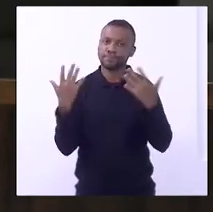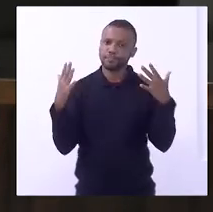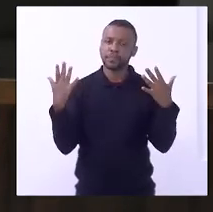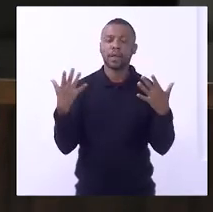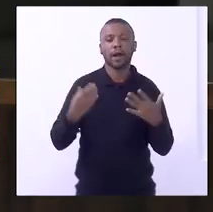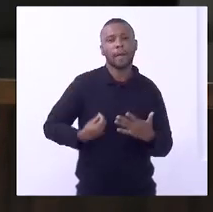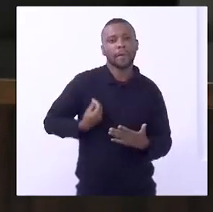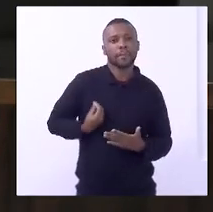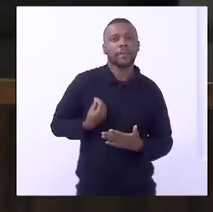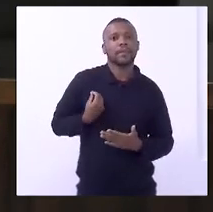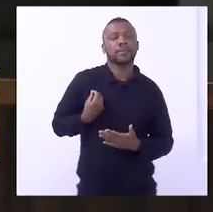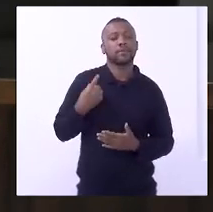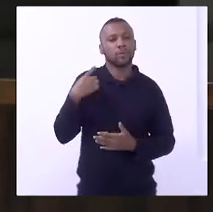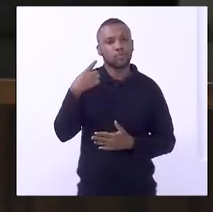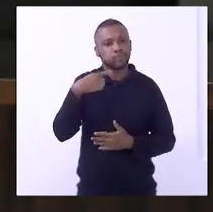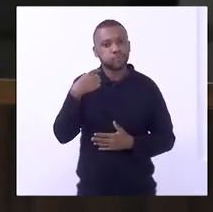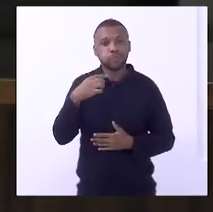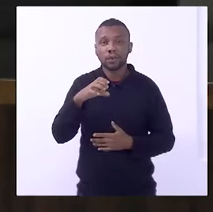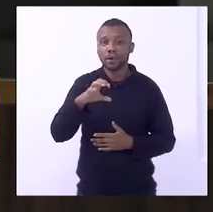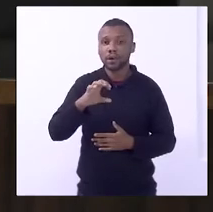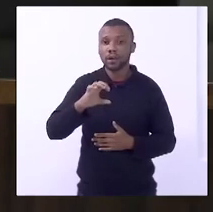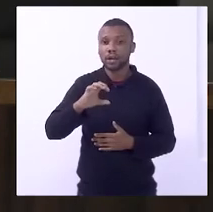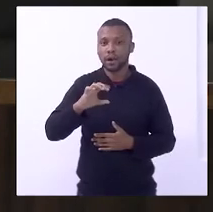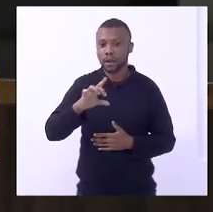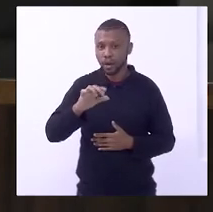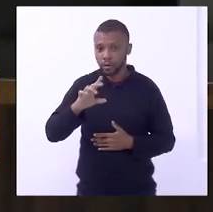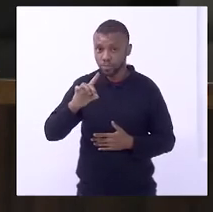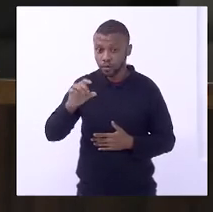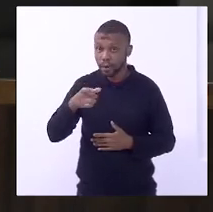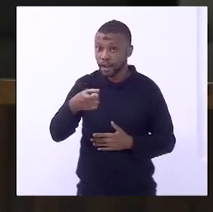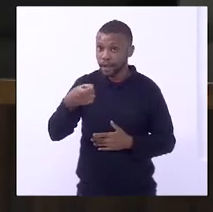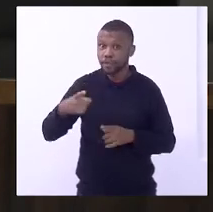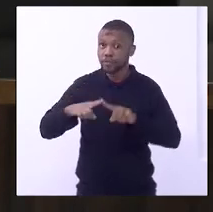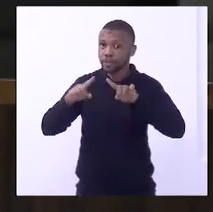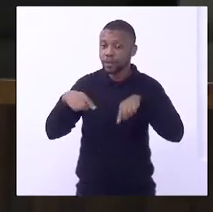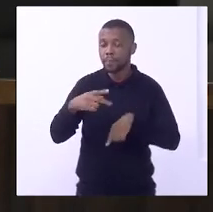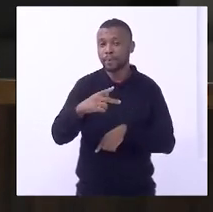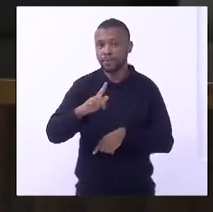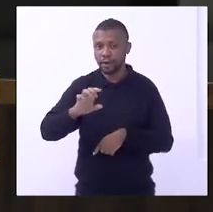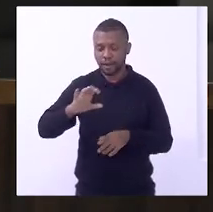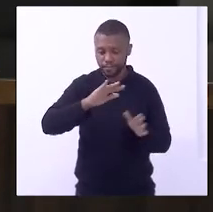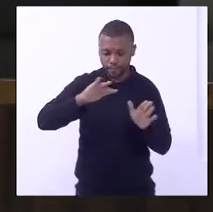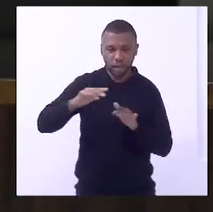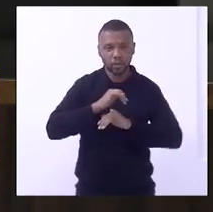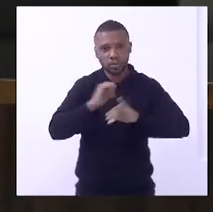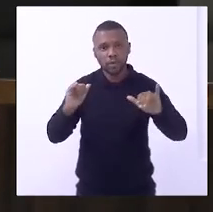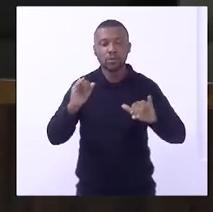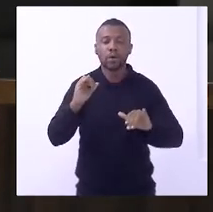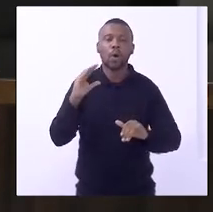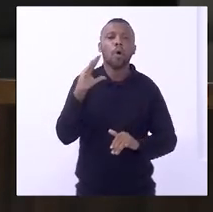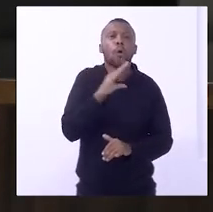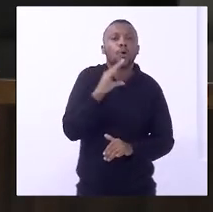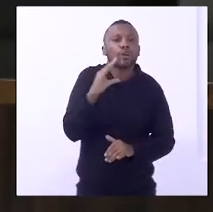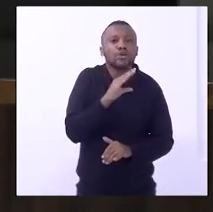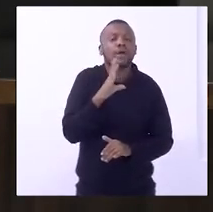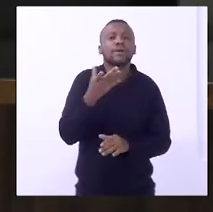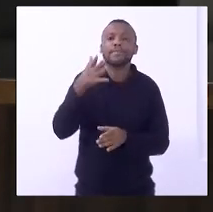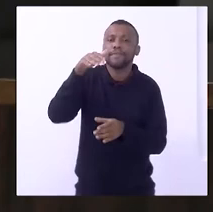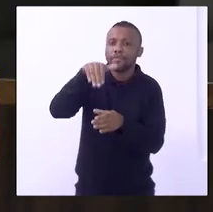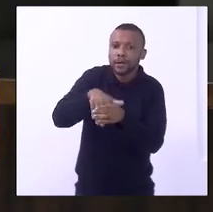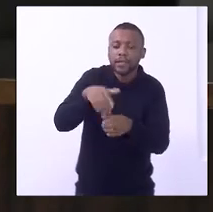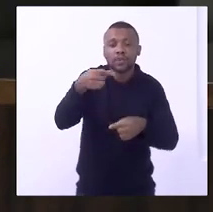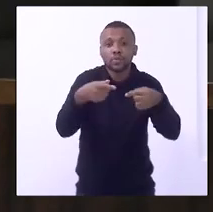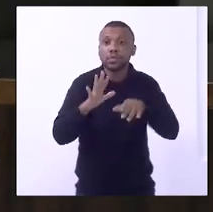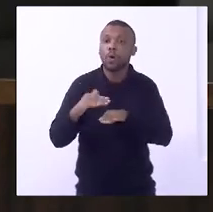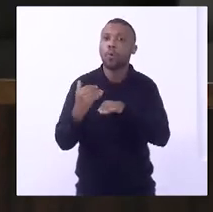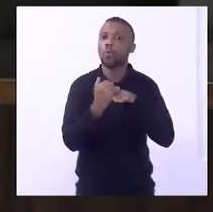doutor Cláudio, ex-PGE. Seja bem-vindo, meu irmão. Anuncio em regime de urgência, em votação, em discussão